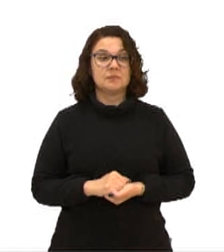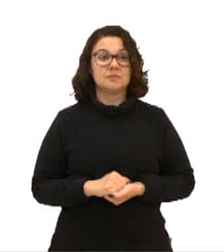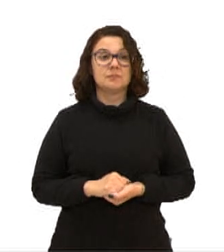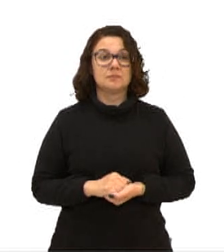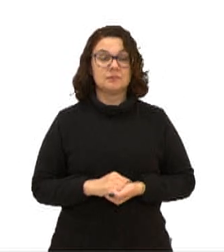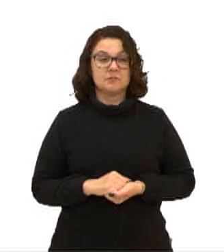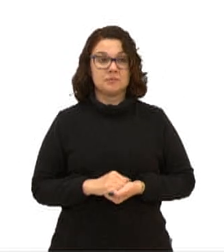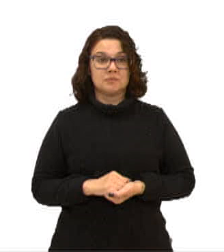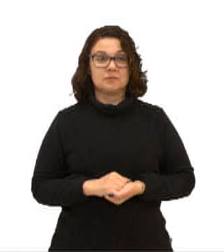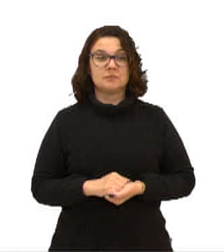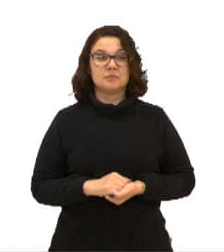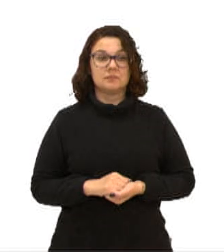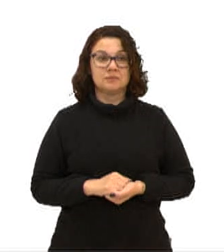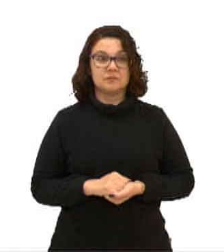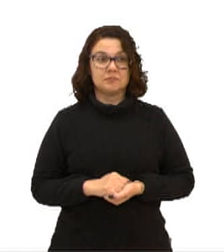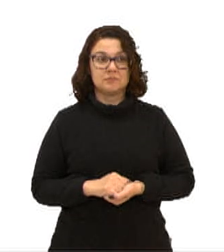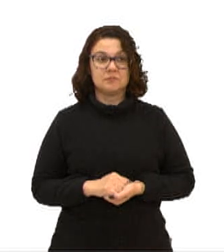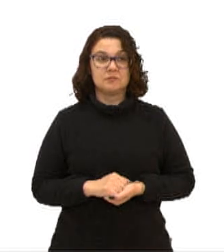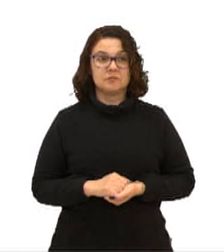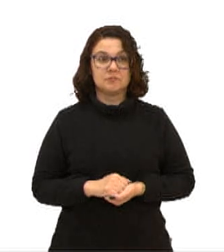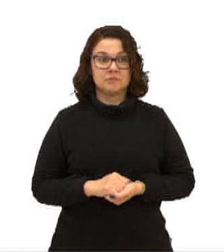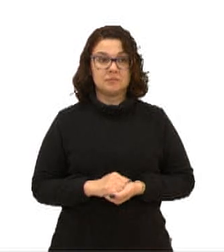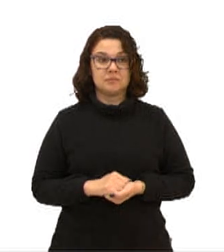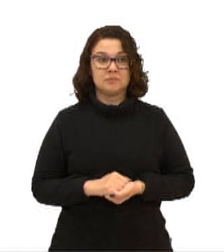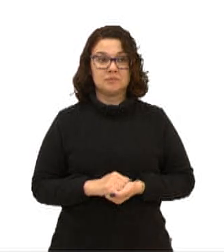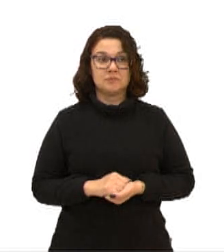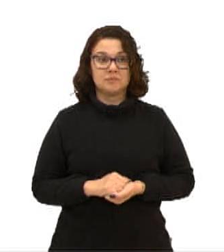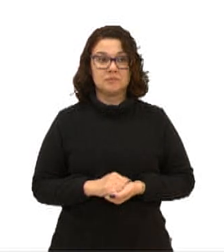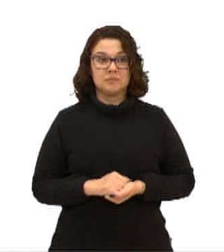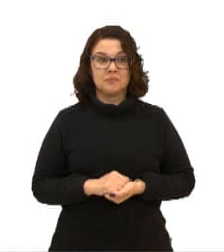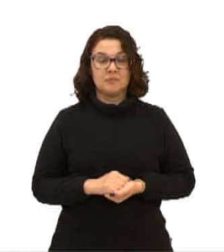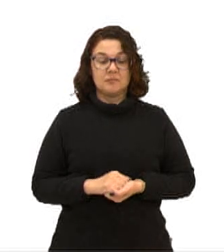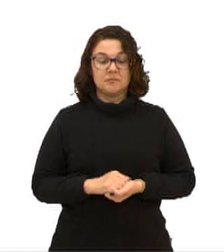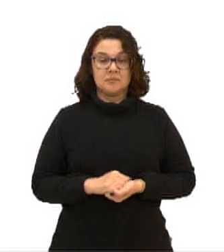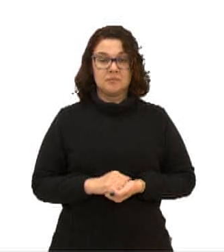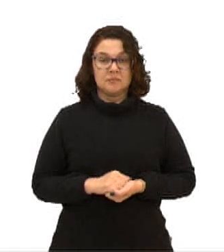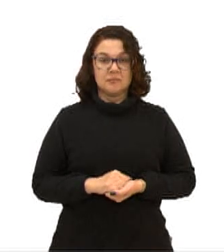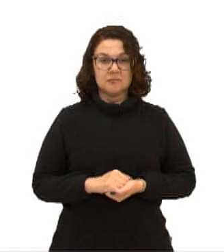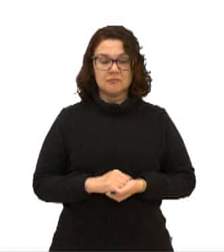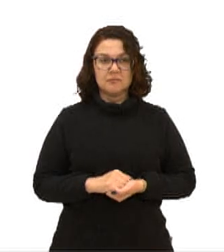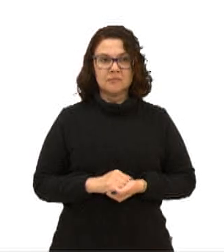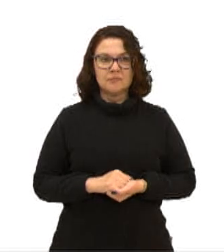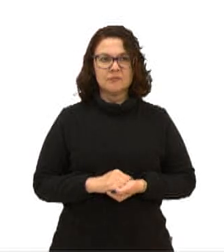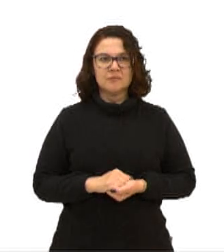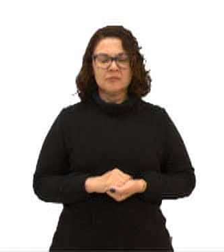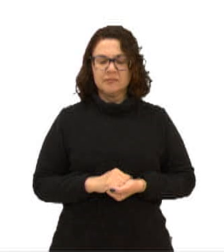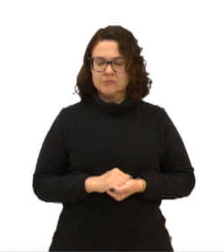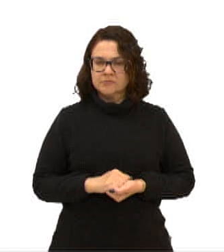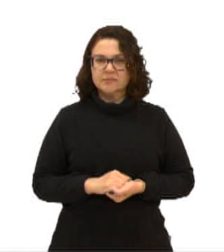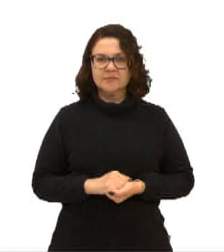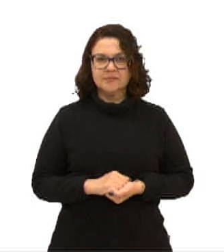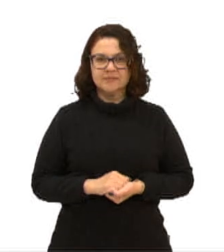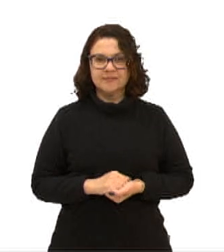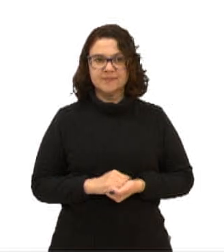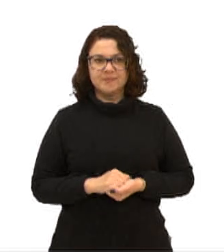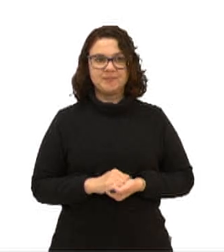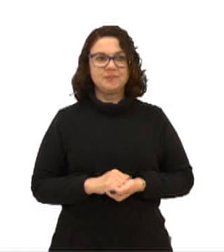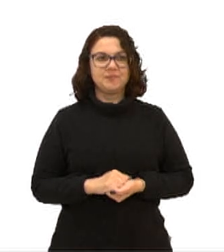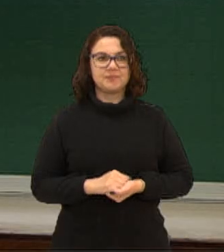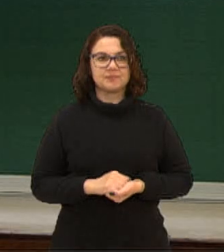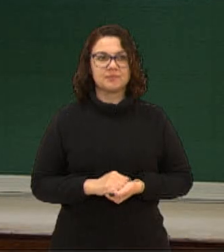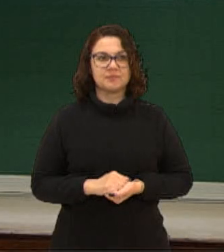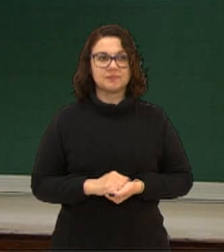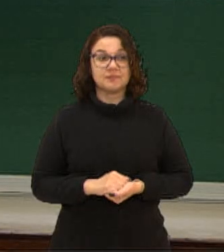trabalhar ou, pois não contamine el aire, como ir, né? E daí tem mais duas opções. Você